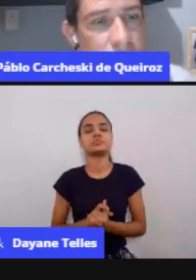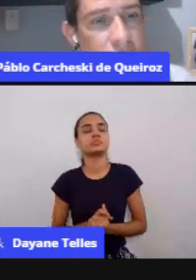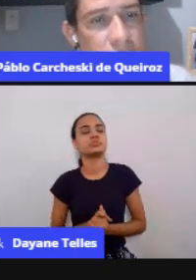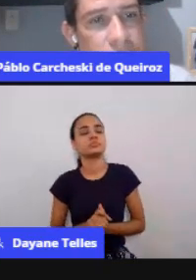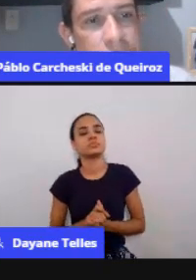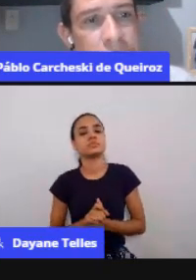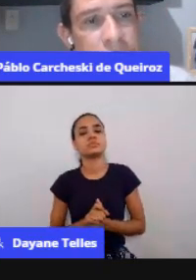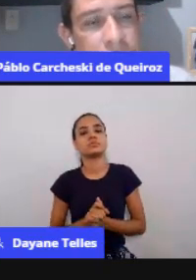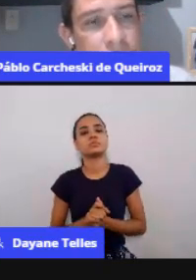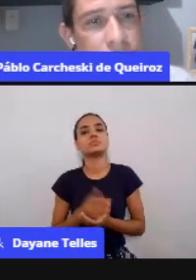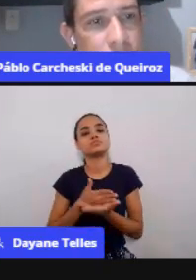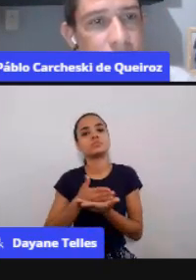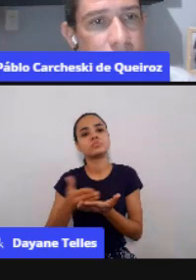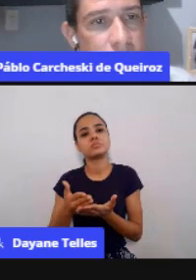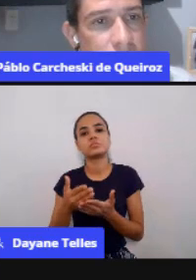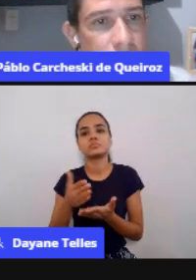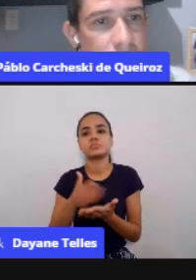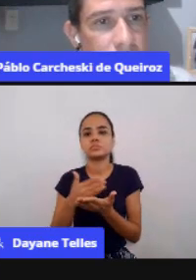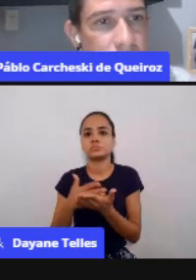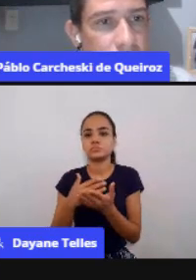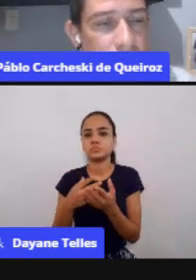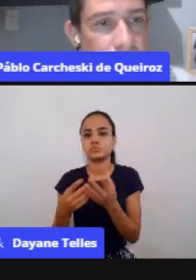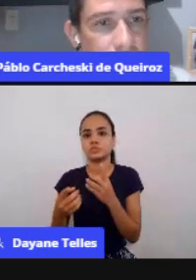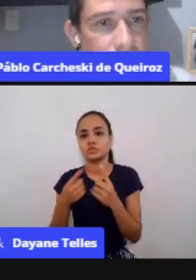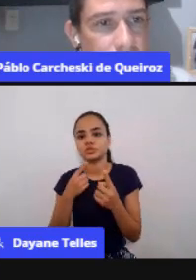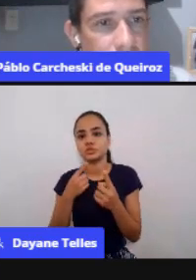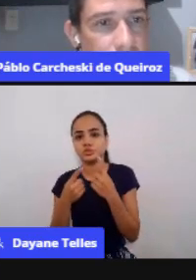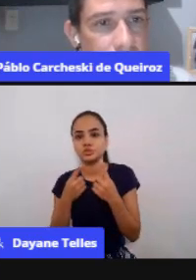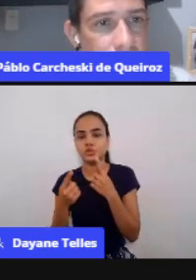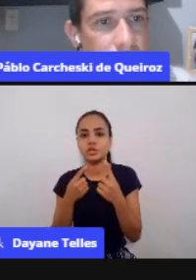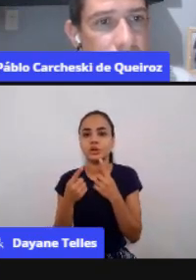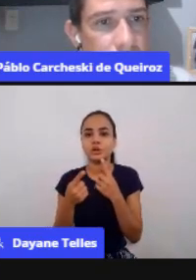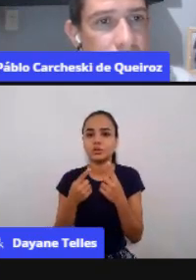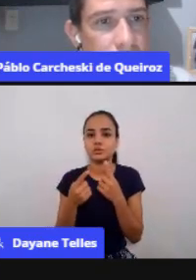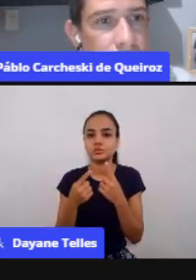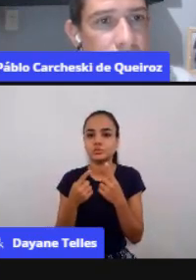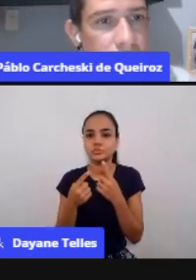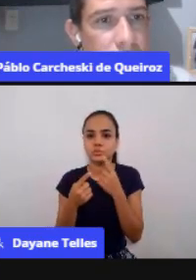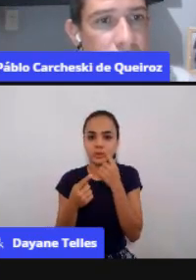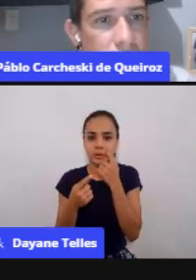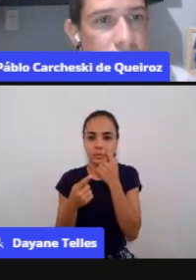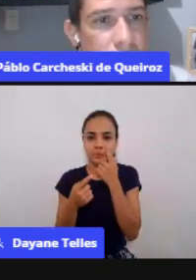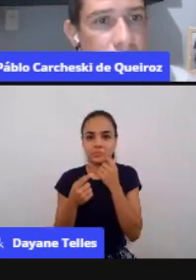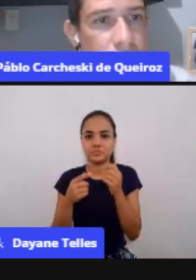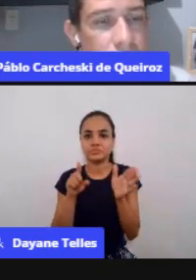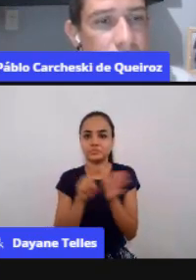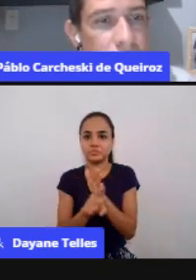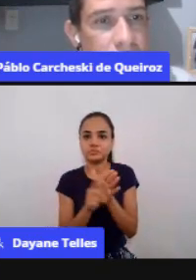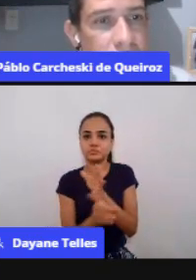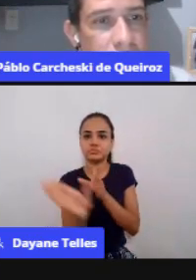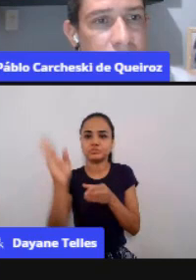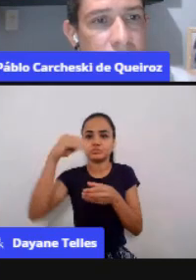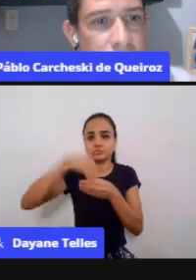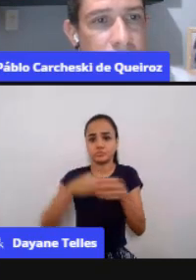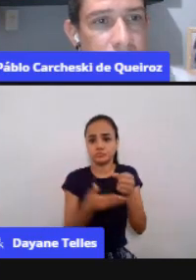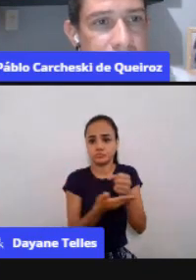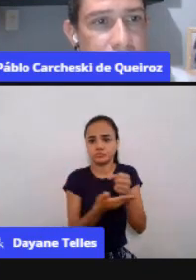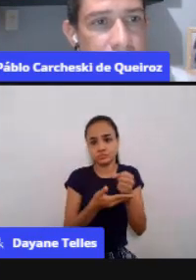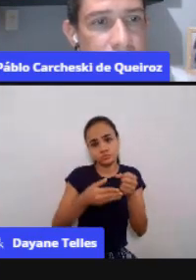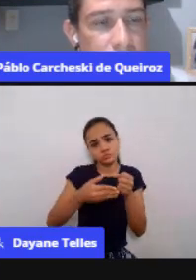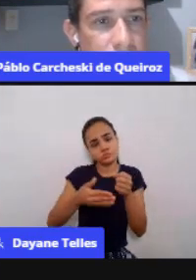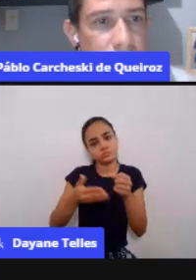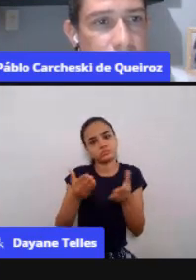caderno base de matemática. Então eu convido você a falar um pouco mais a respeito dessa ideia sobre essas questões que estão